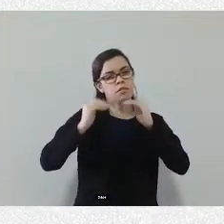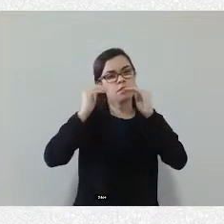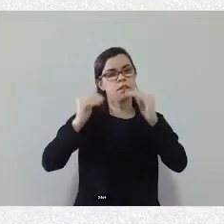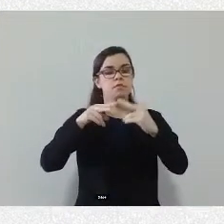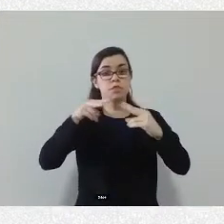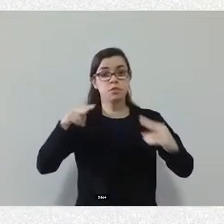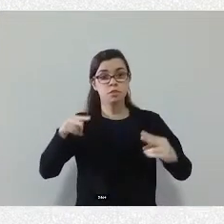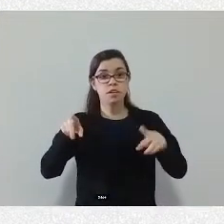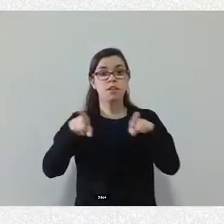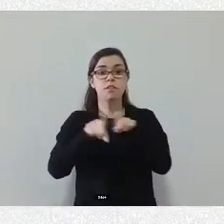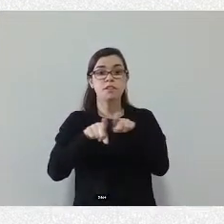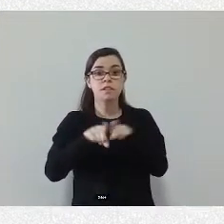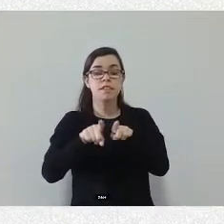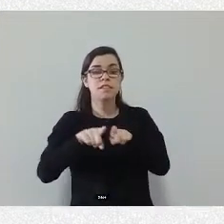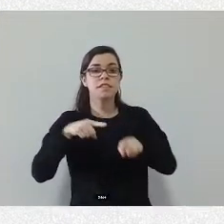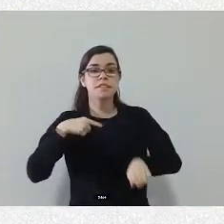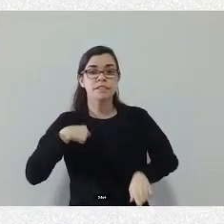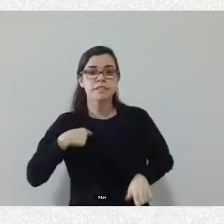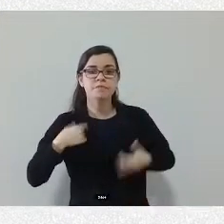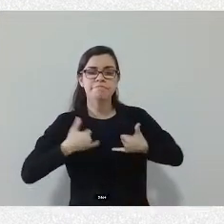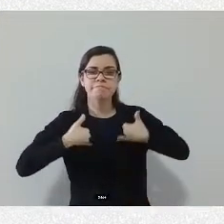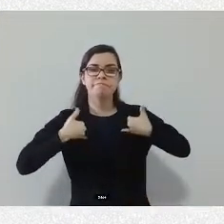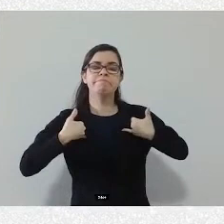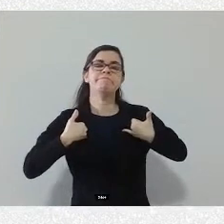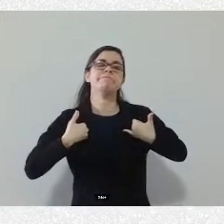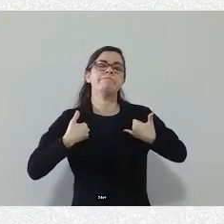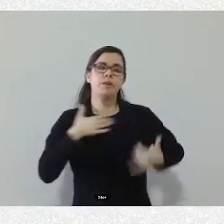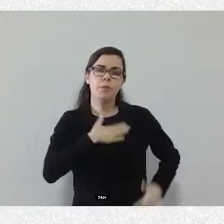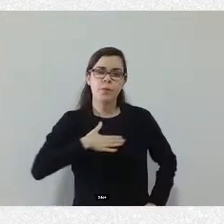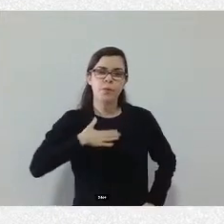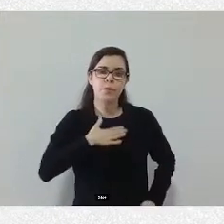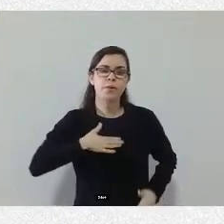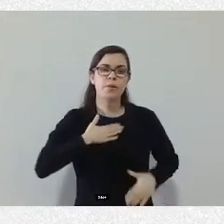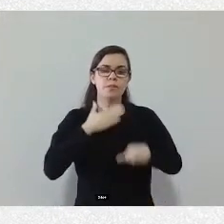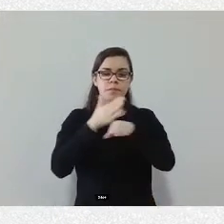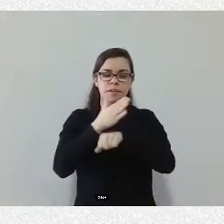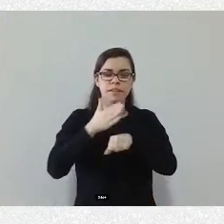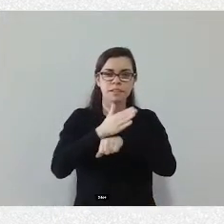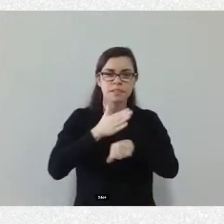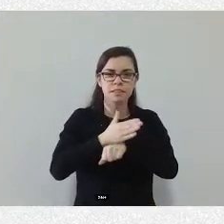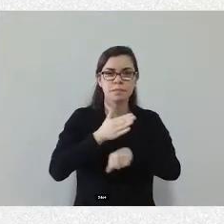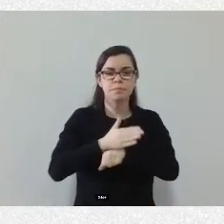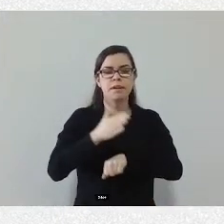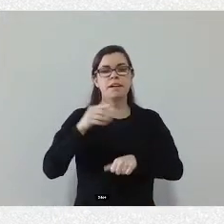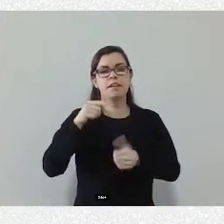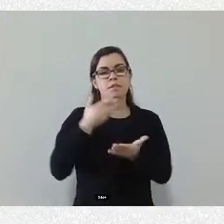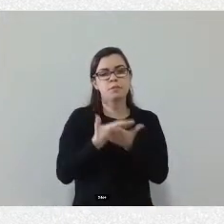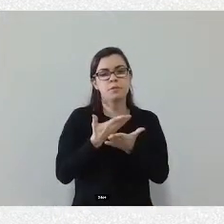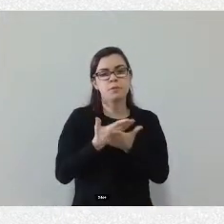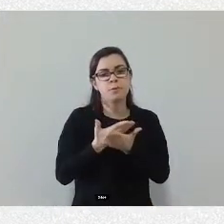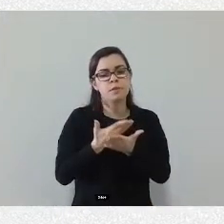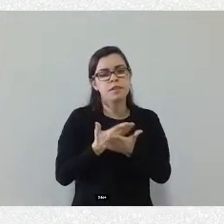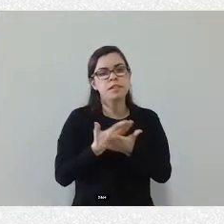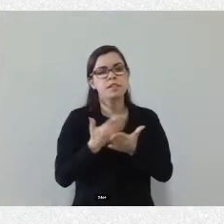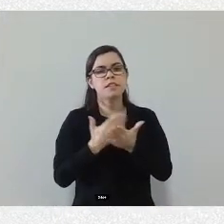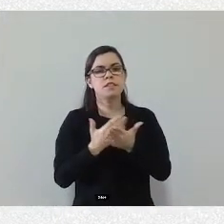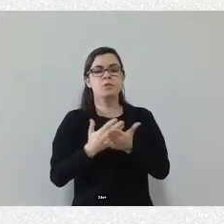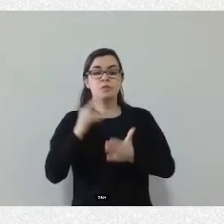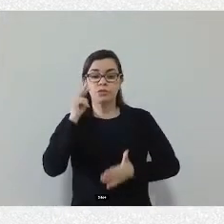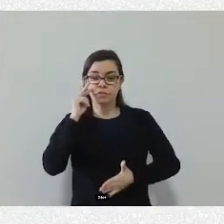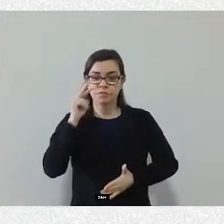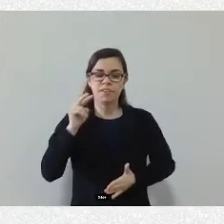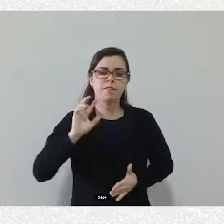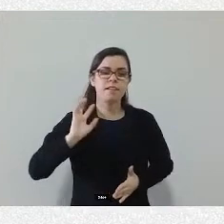grande prazer para mim, como pesquisador, participar dessa grande iniciativa, um estudo de mundo real, de avaliação